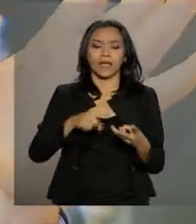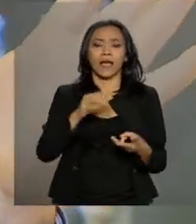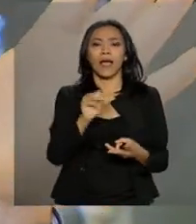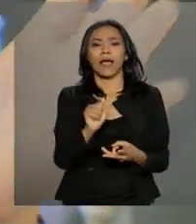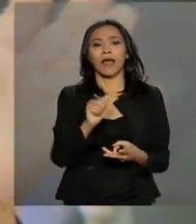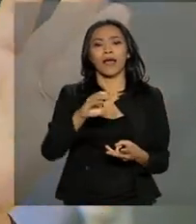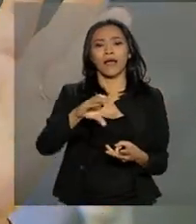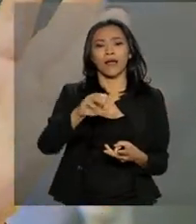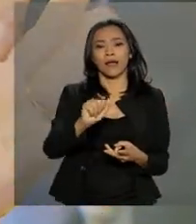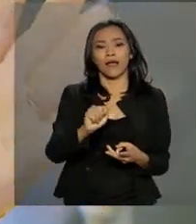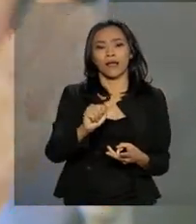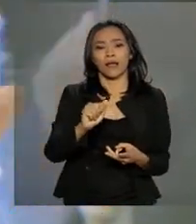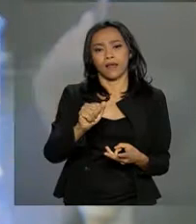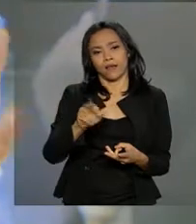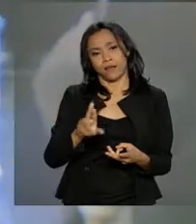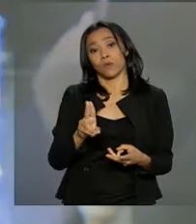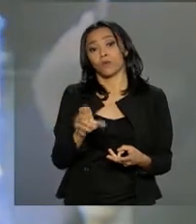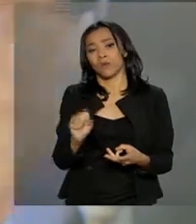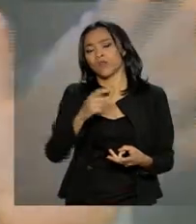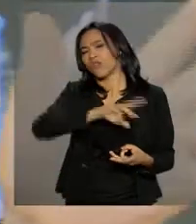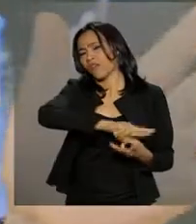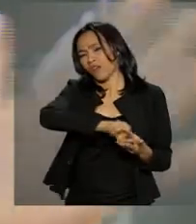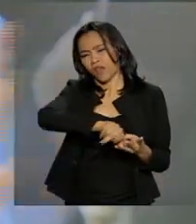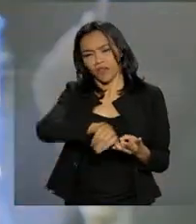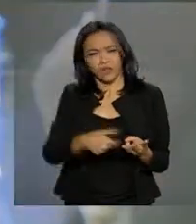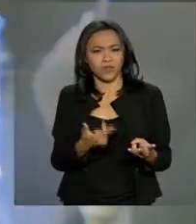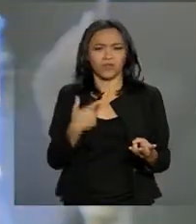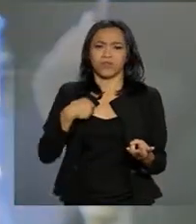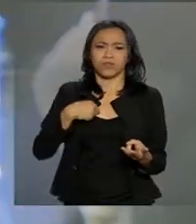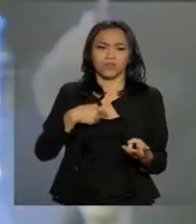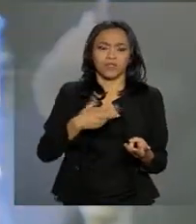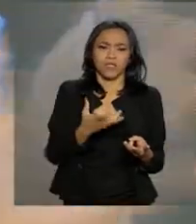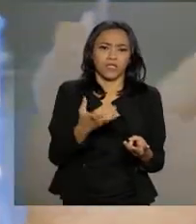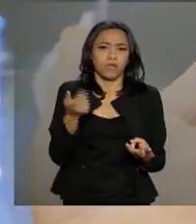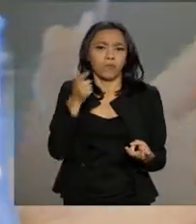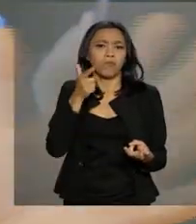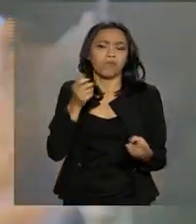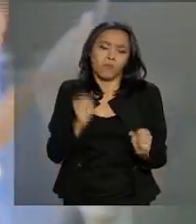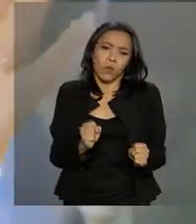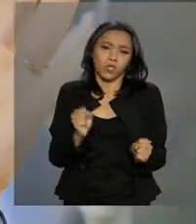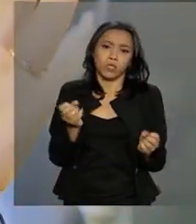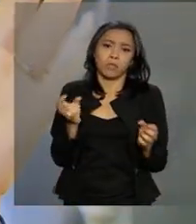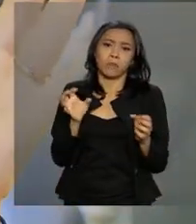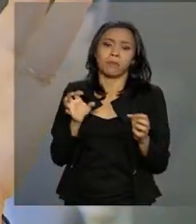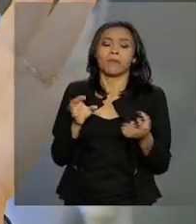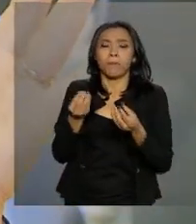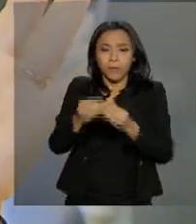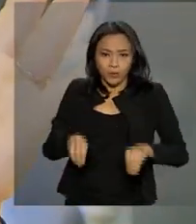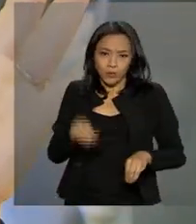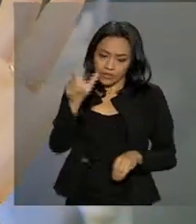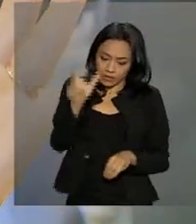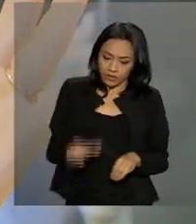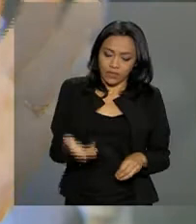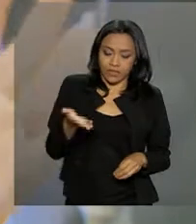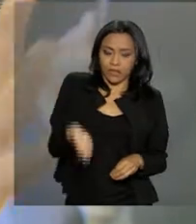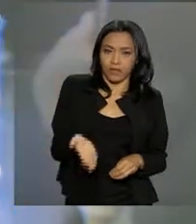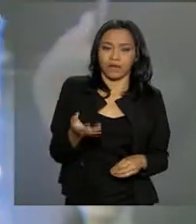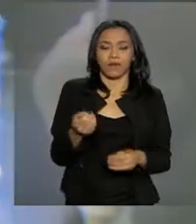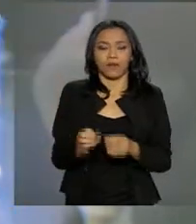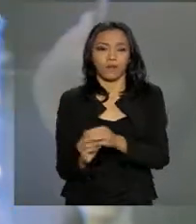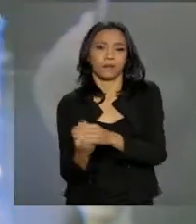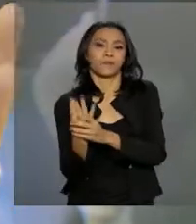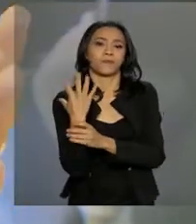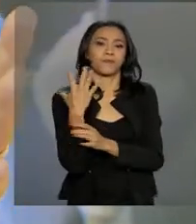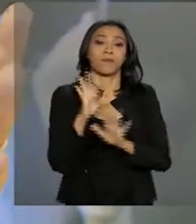e outros tipos de vida que competem com o homem na produção de alimentos. Mas a